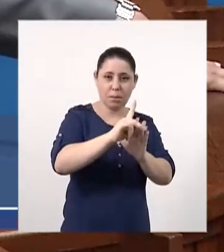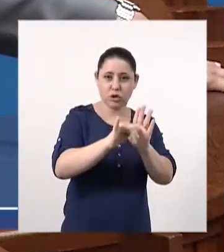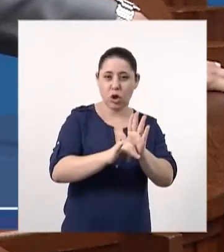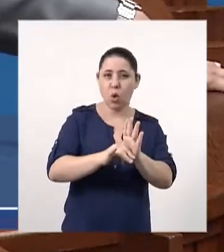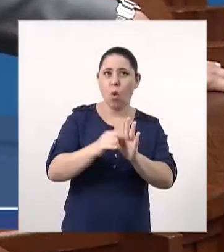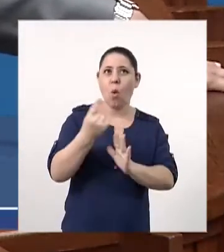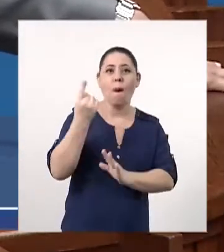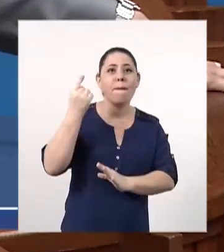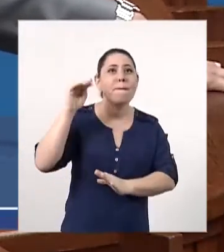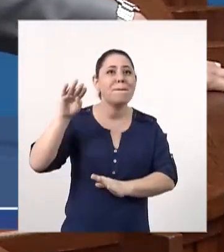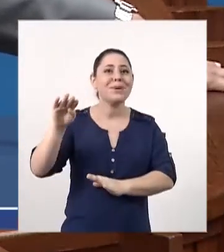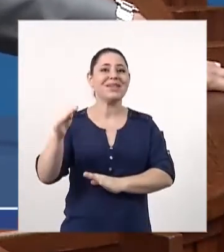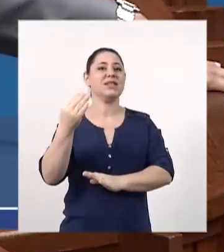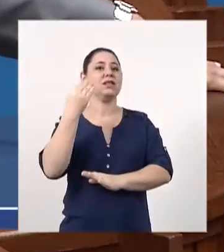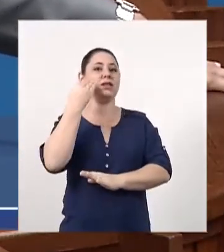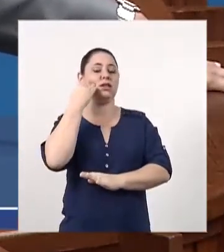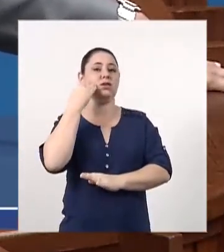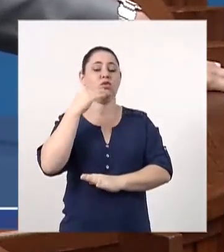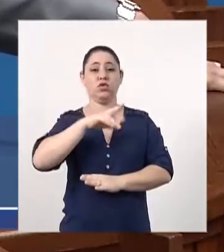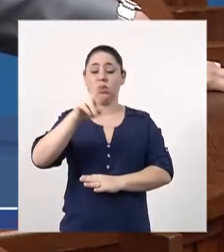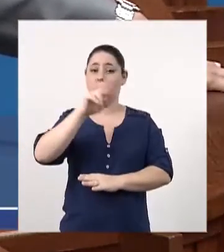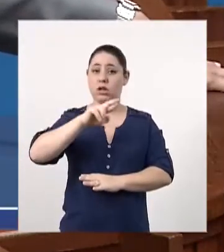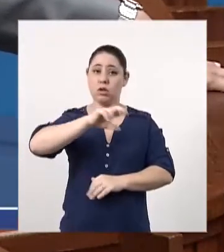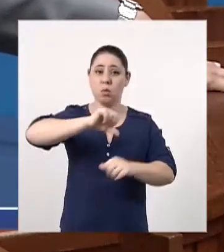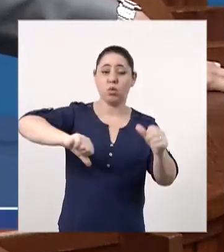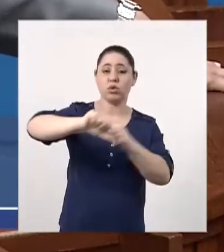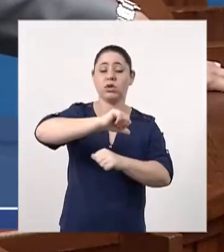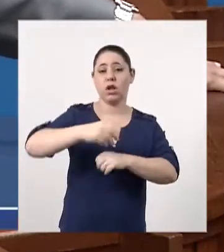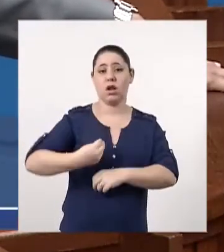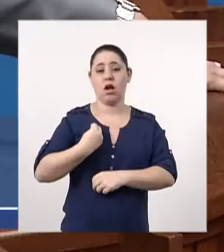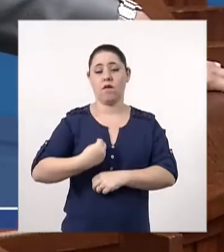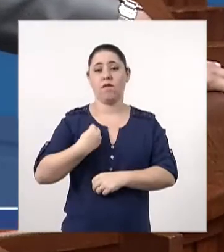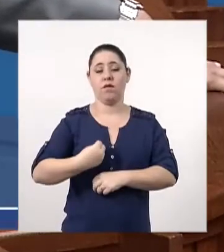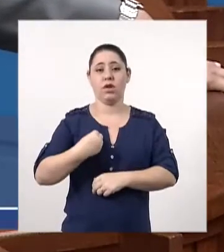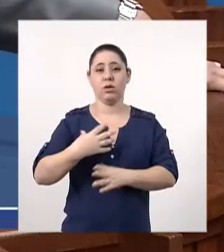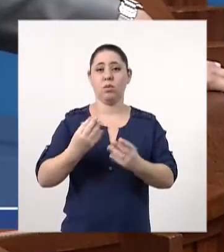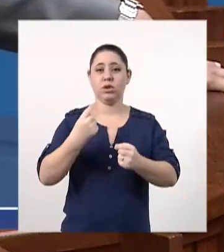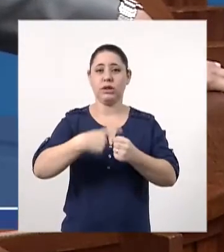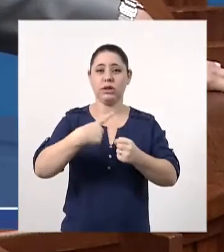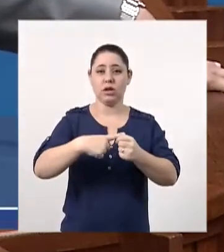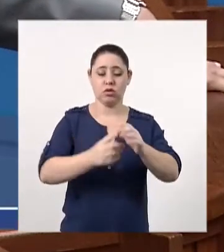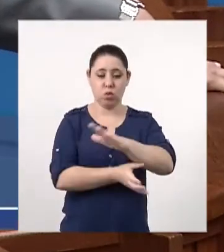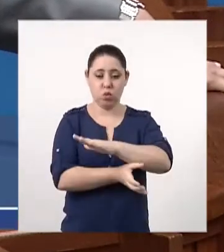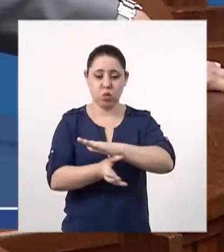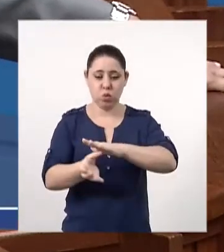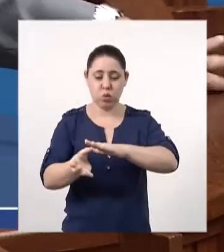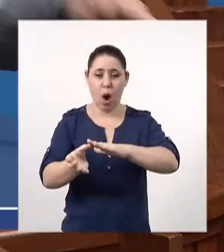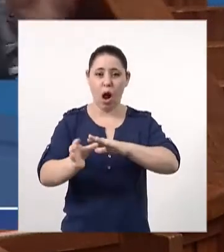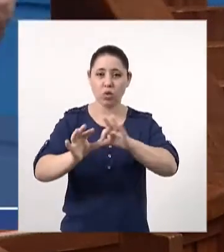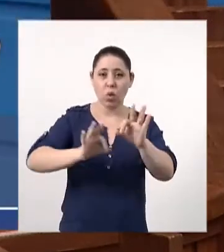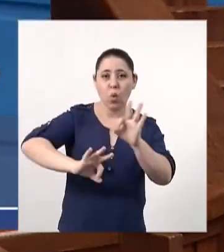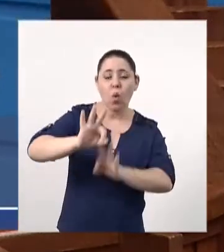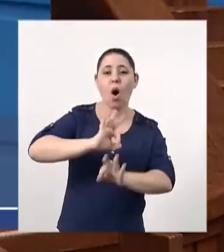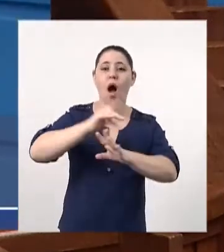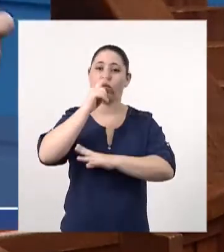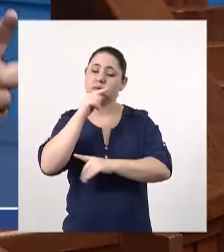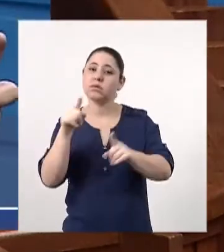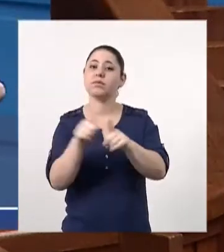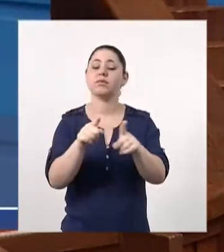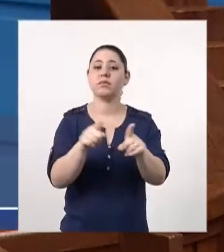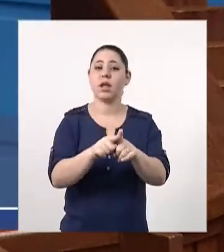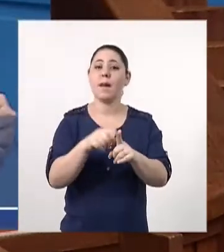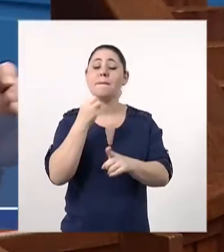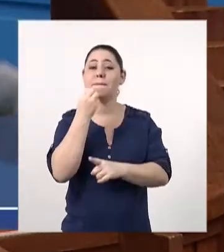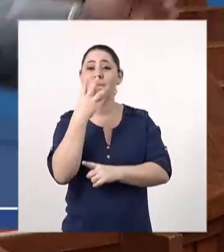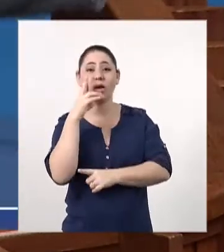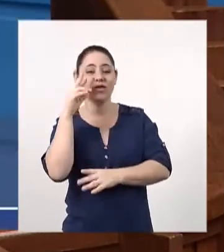de R$1 bilhão, mudando a realidade de muitas cidades na parte de água, de coleta e tratamento de esgoto, e é muito bom a gente